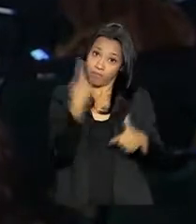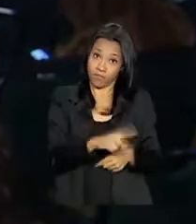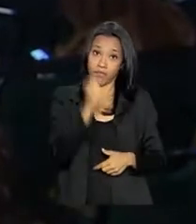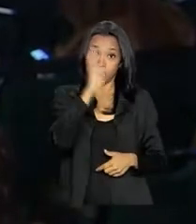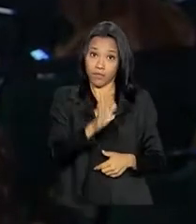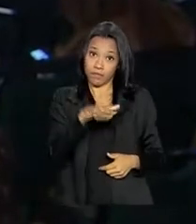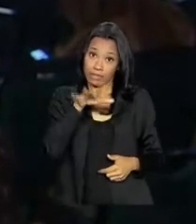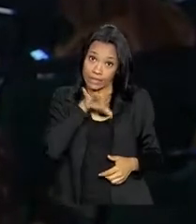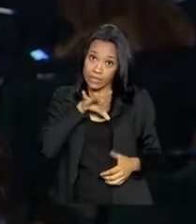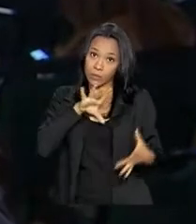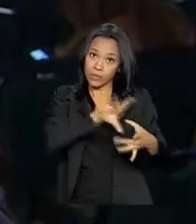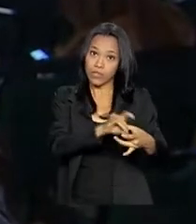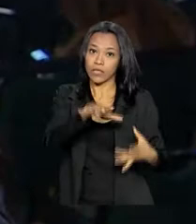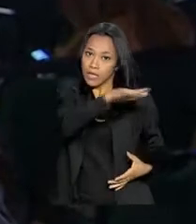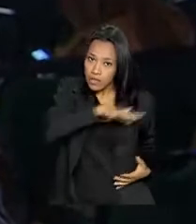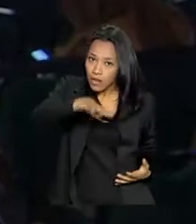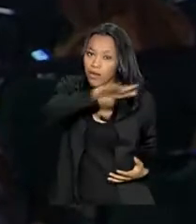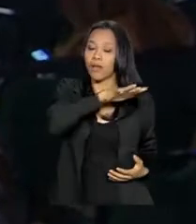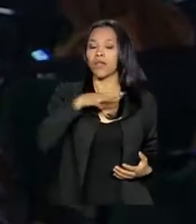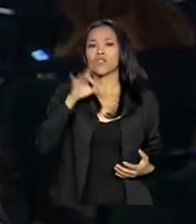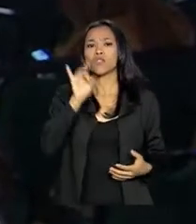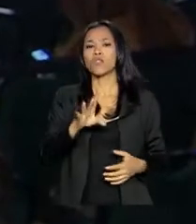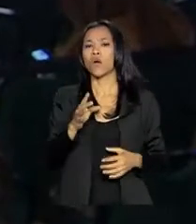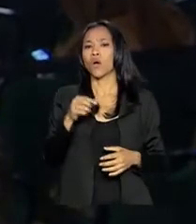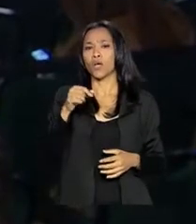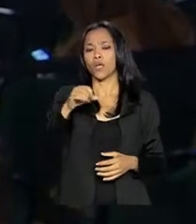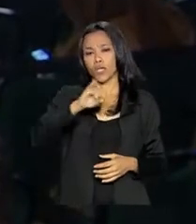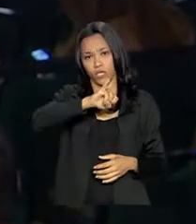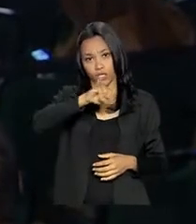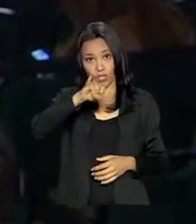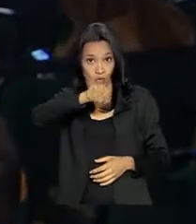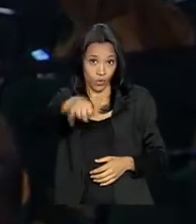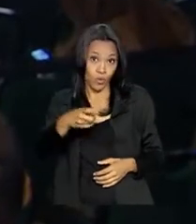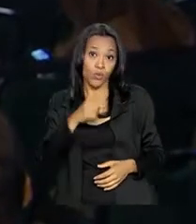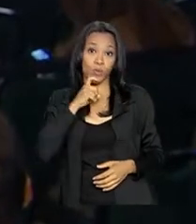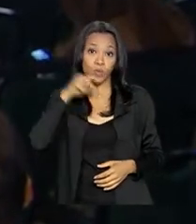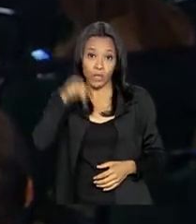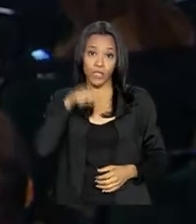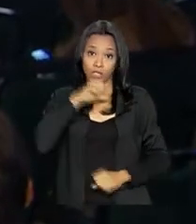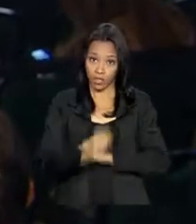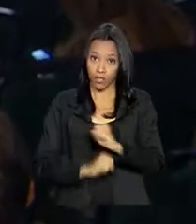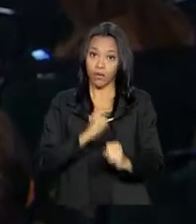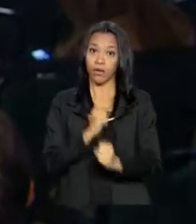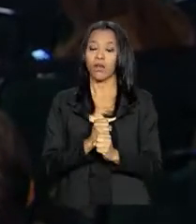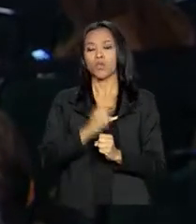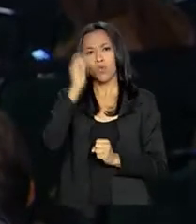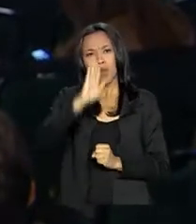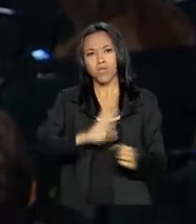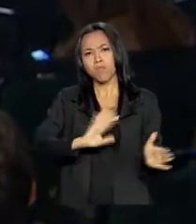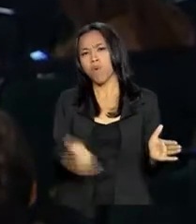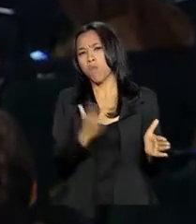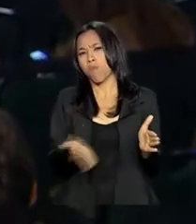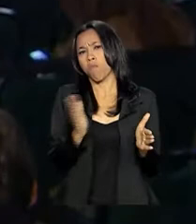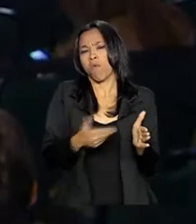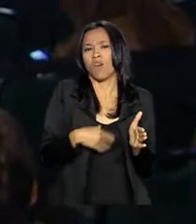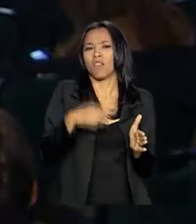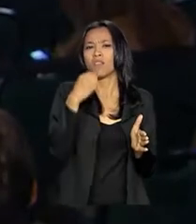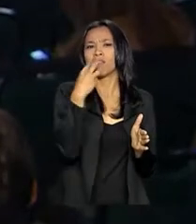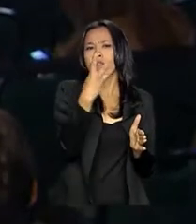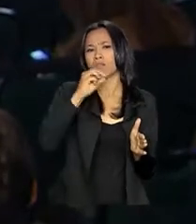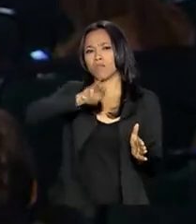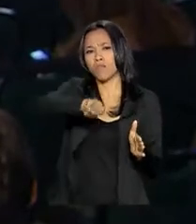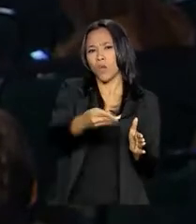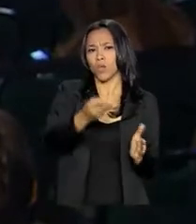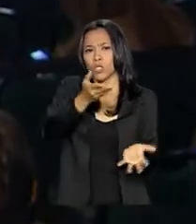Brasil. Isso porque só em julho desse ano o Brasil chegou a produzir cerca de 3 milhões de toneladas